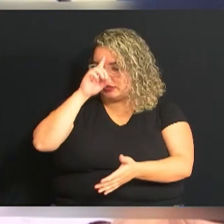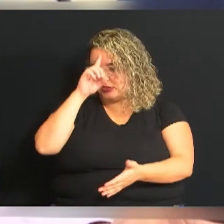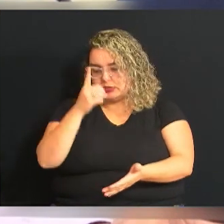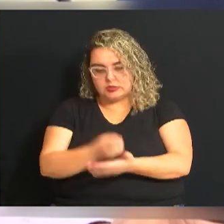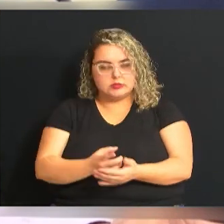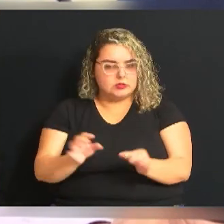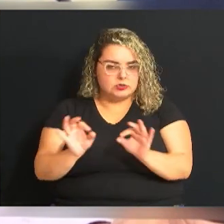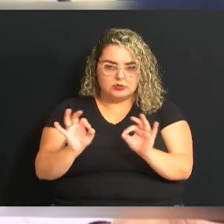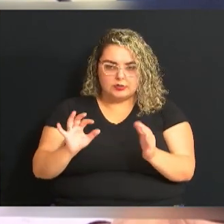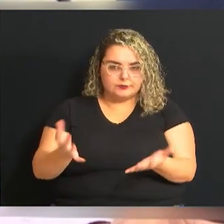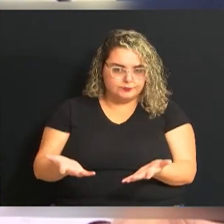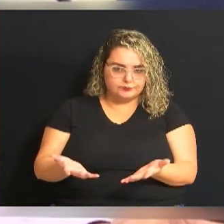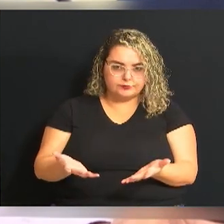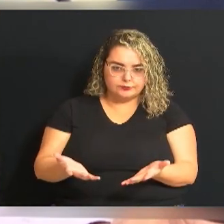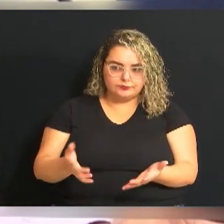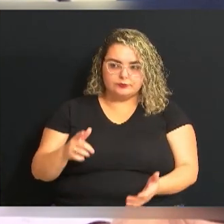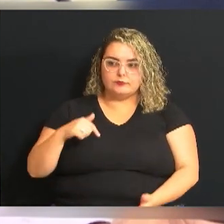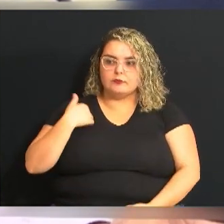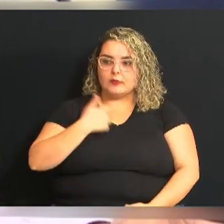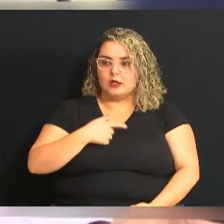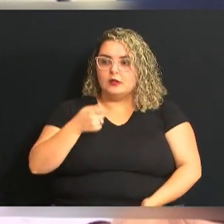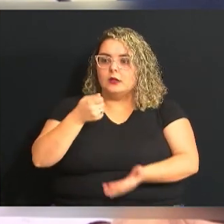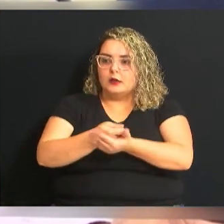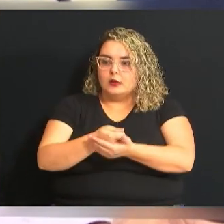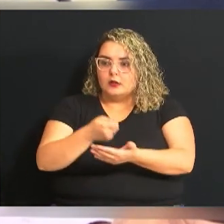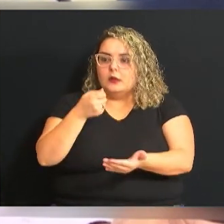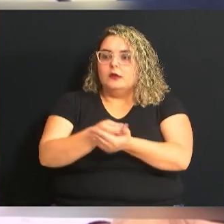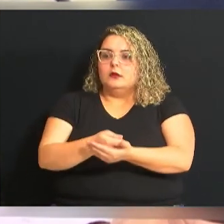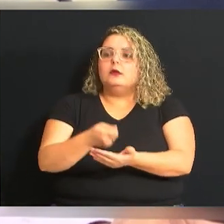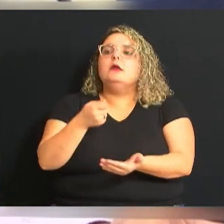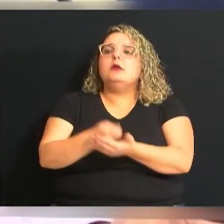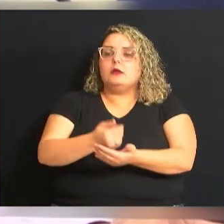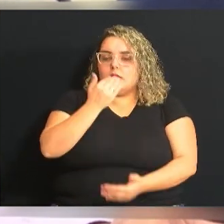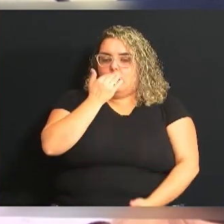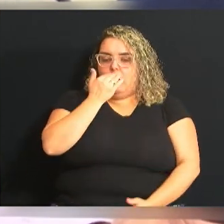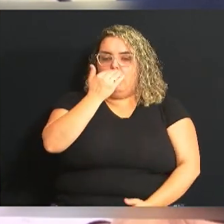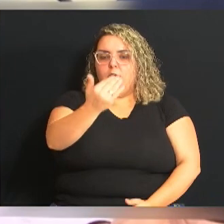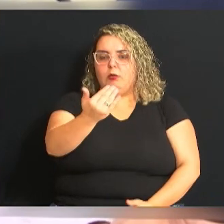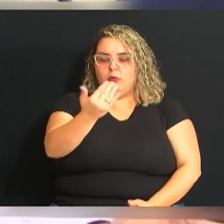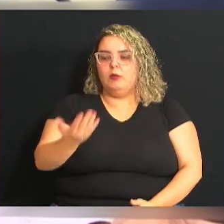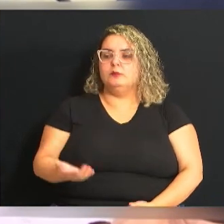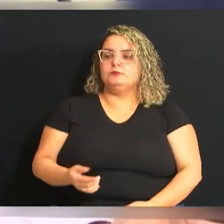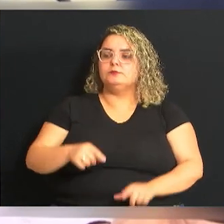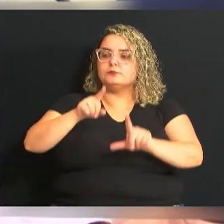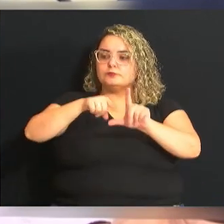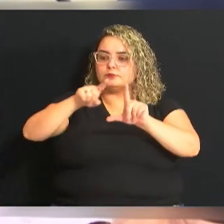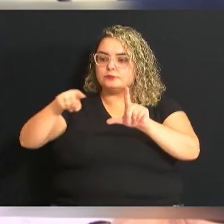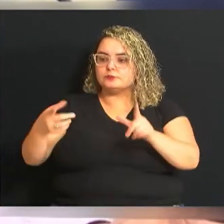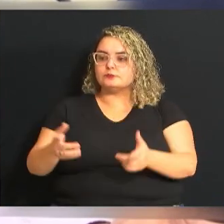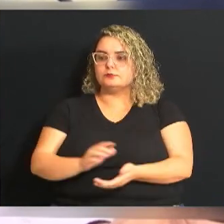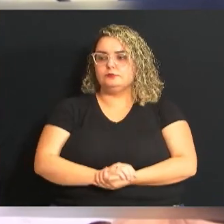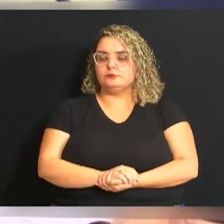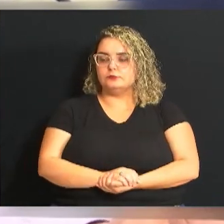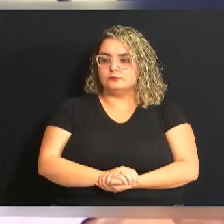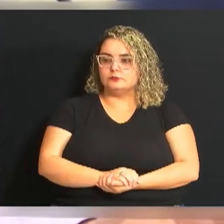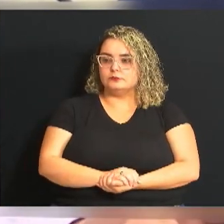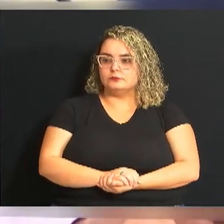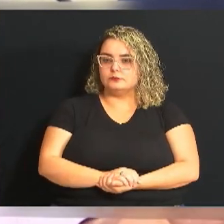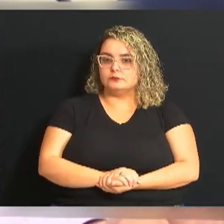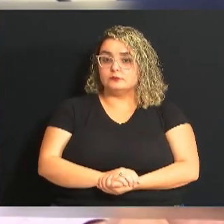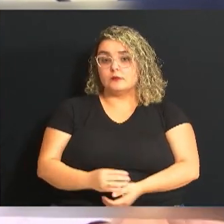toda espécie e, portanto, a gente tem as residências, as moradias. Eu menciono associações porque